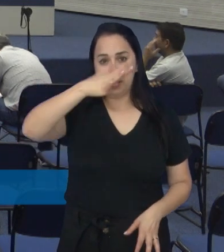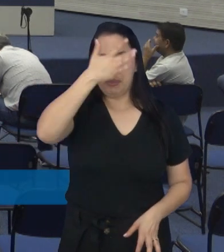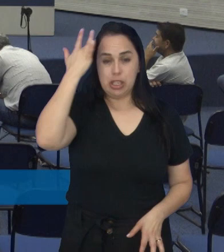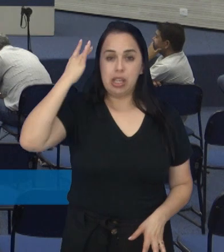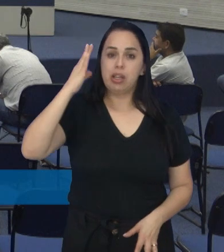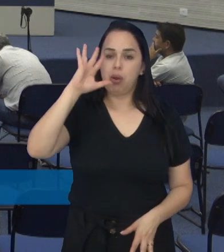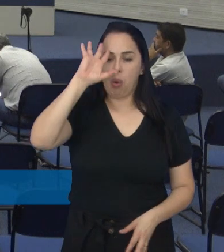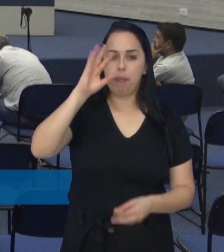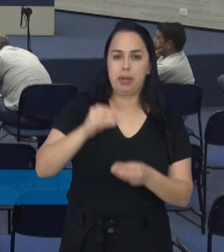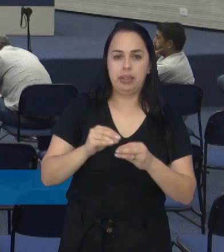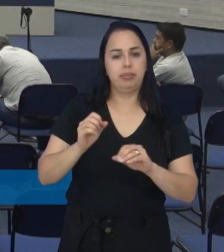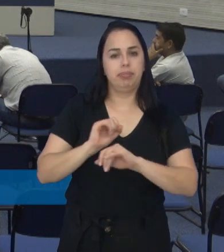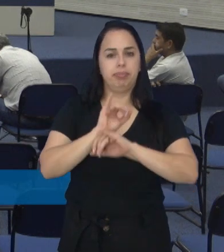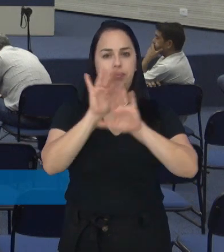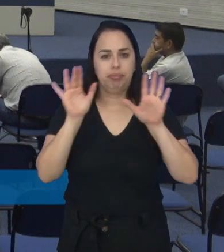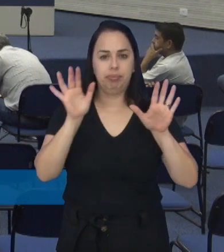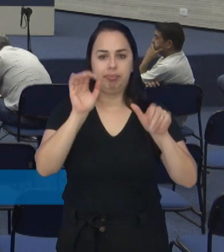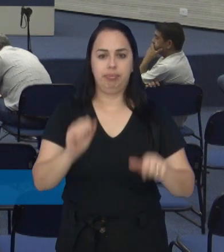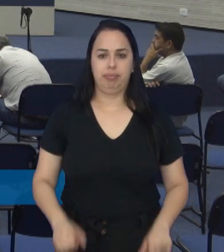o projeto